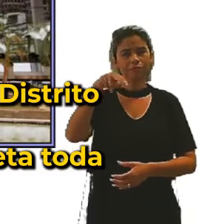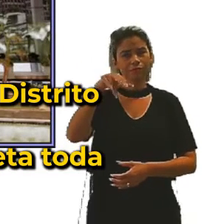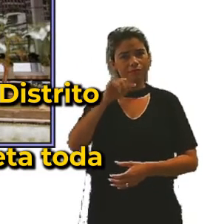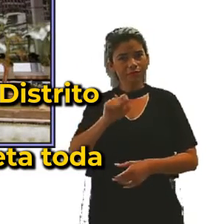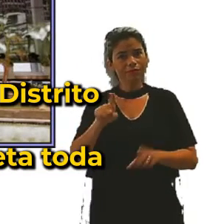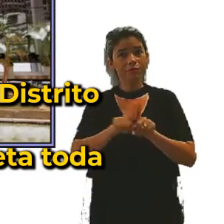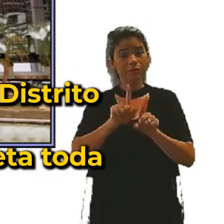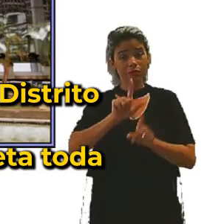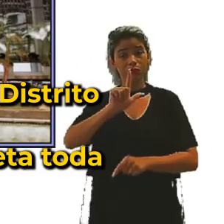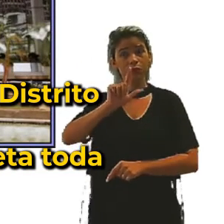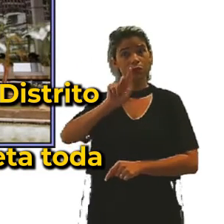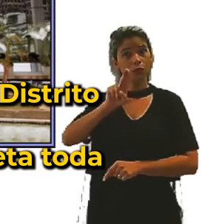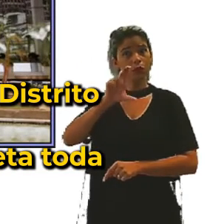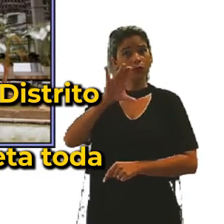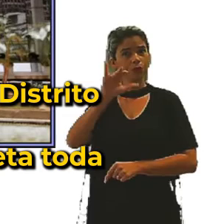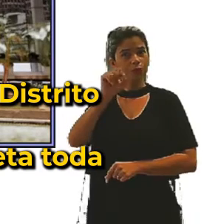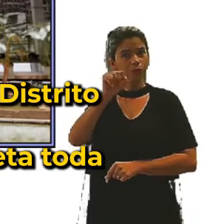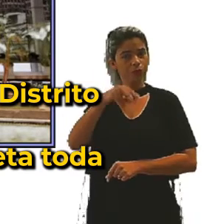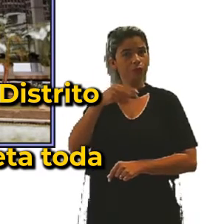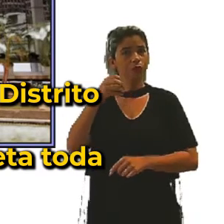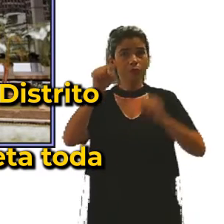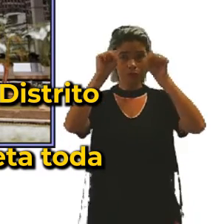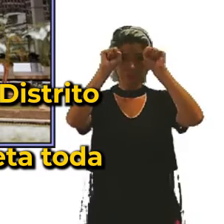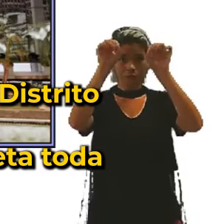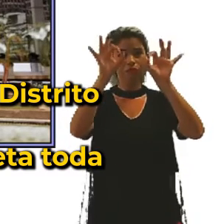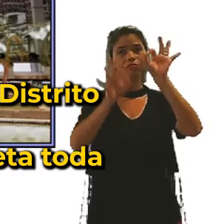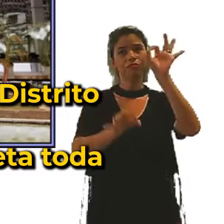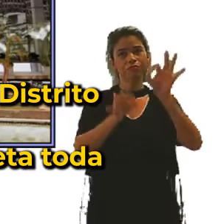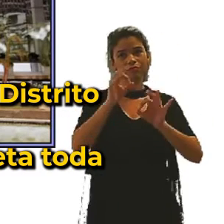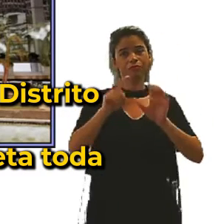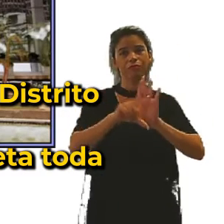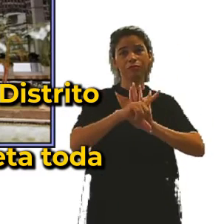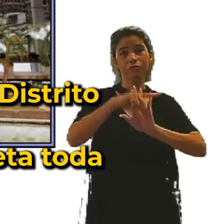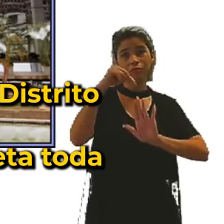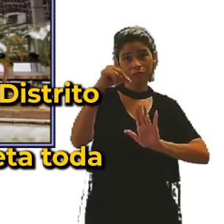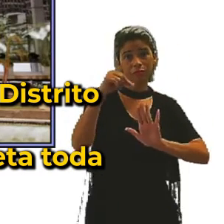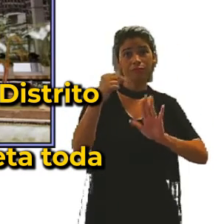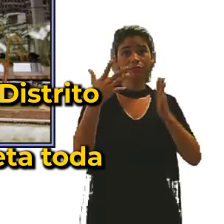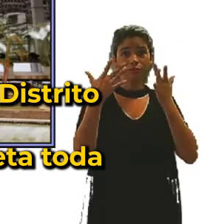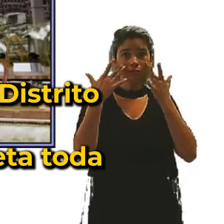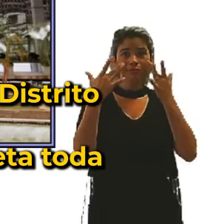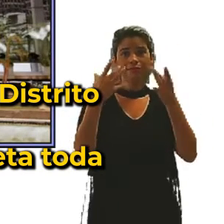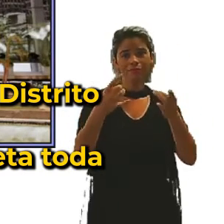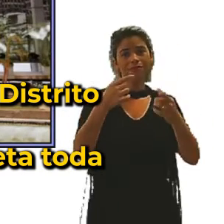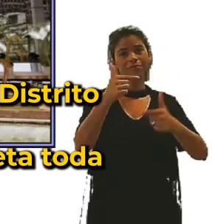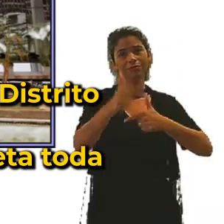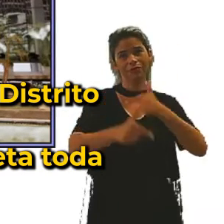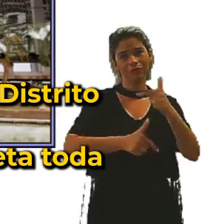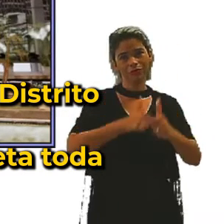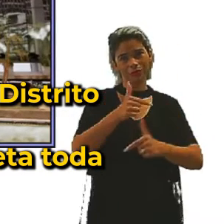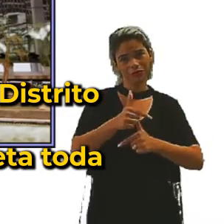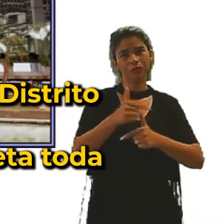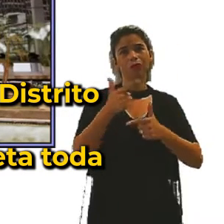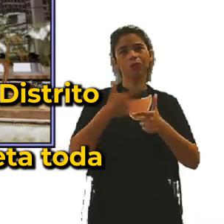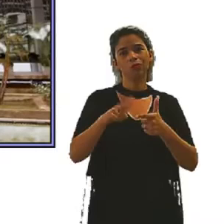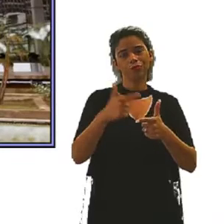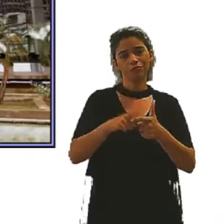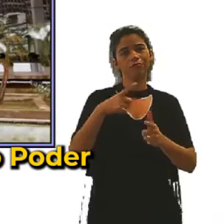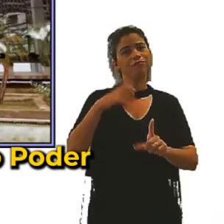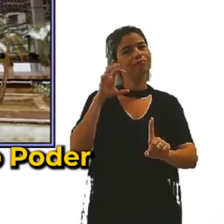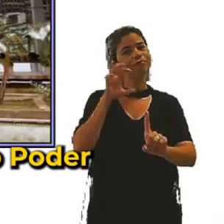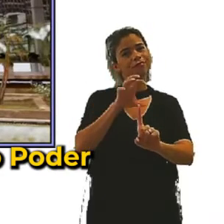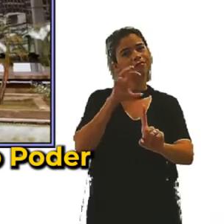doutora Luciana, que tanto o Tribunal de Justiça do Distrito Federal quanto o IESB estão atentos a esse problema que afeta toda a nossa